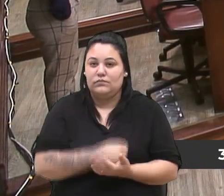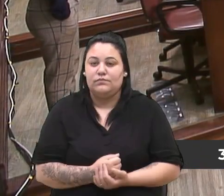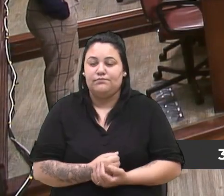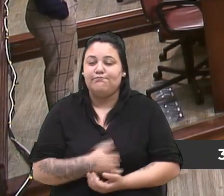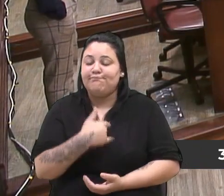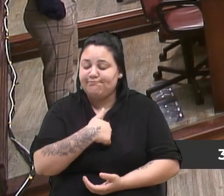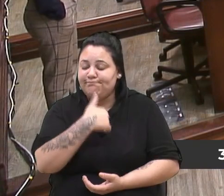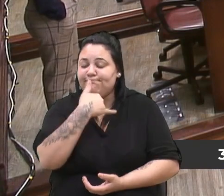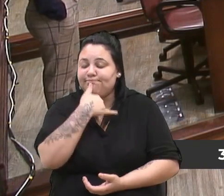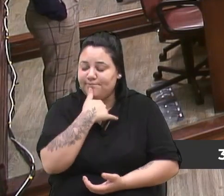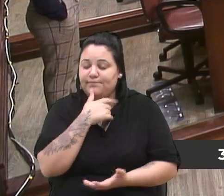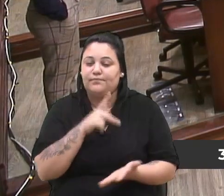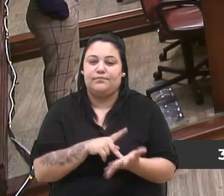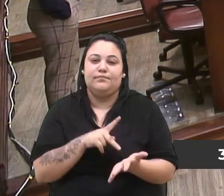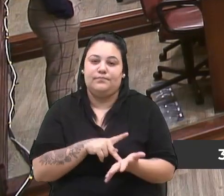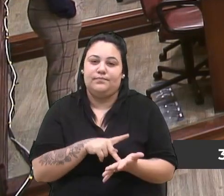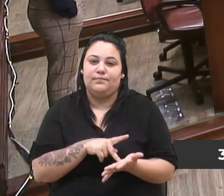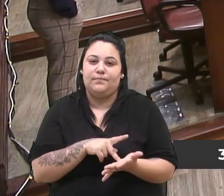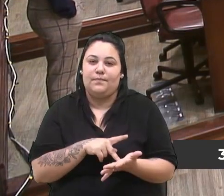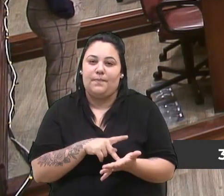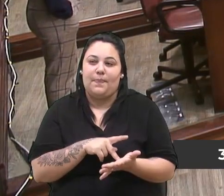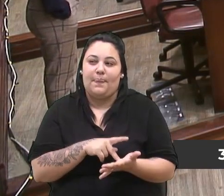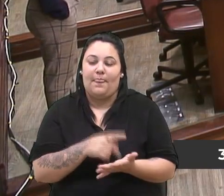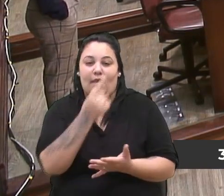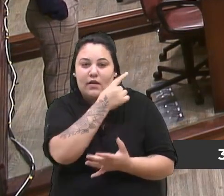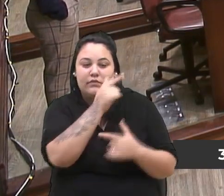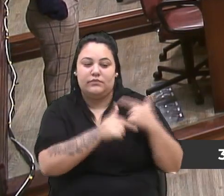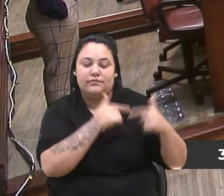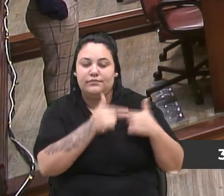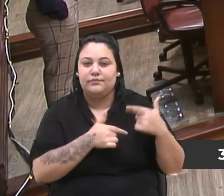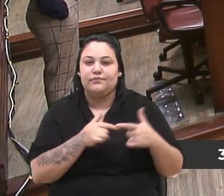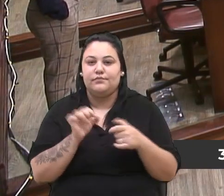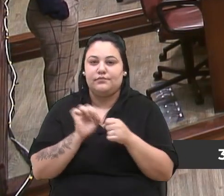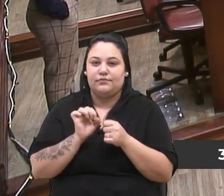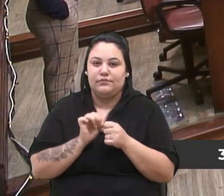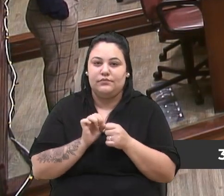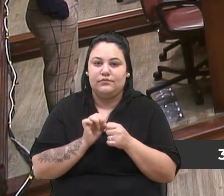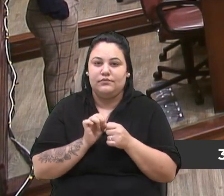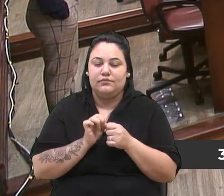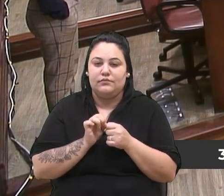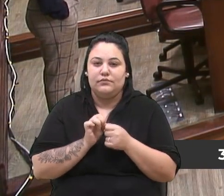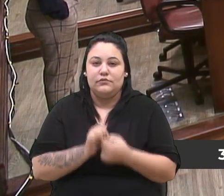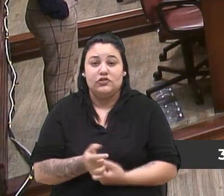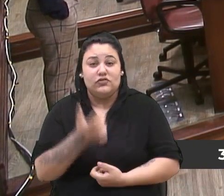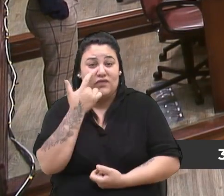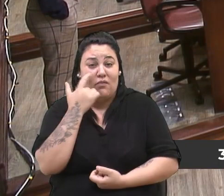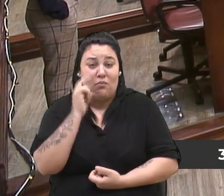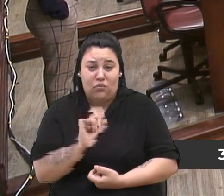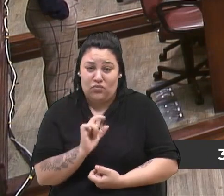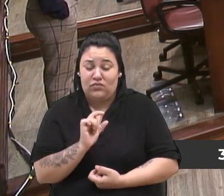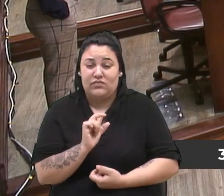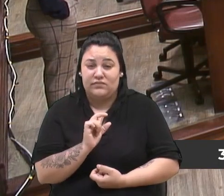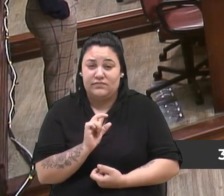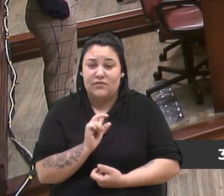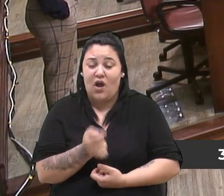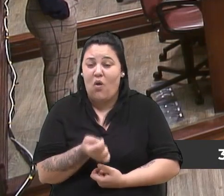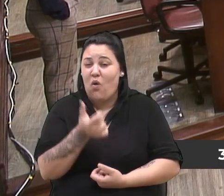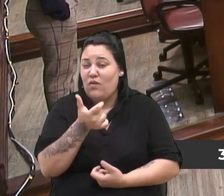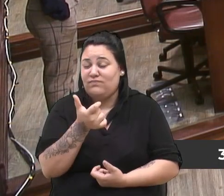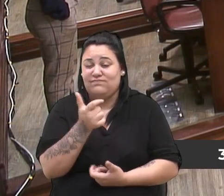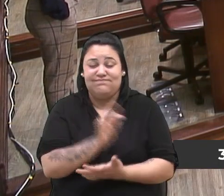muito esse trabalho que está sendo feito. A gente vê pouquíssimo ou quase nenhum